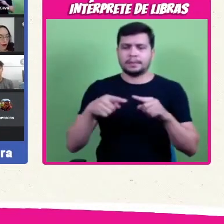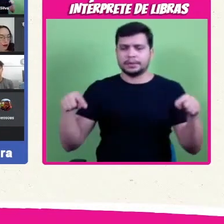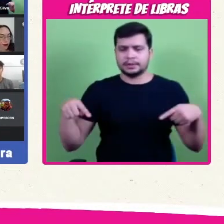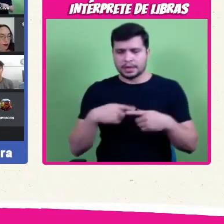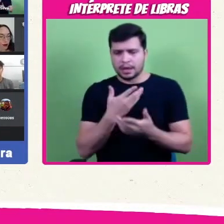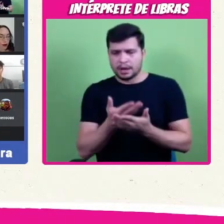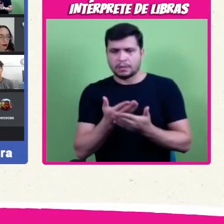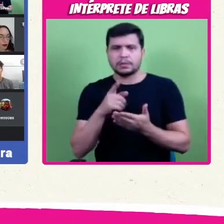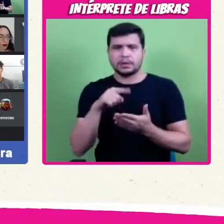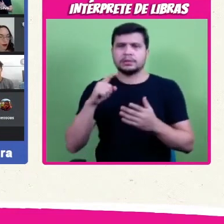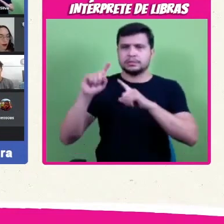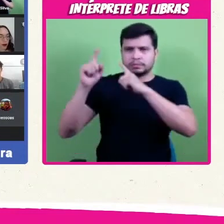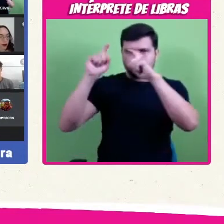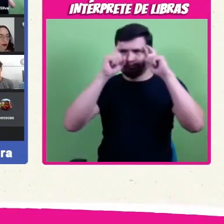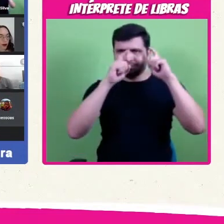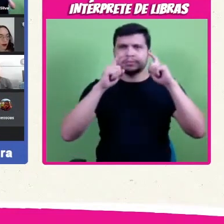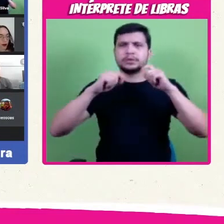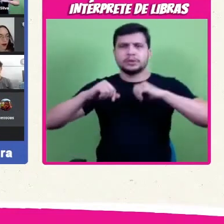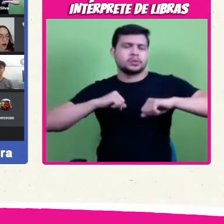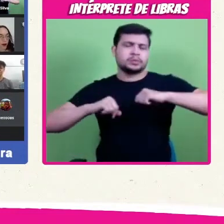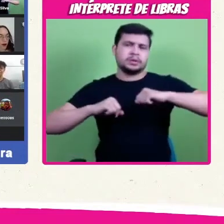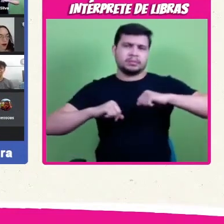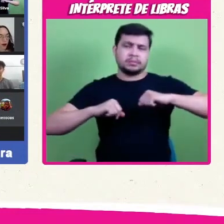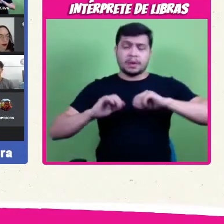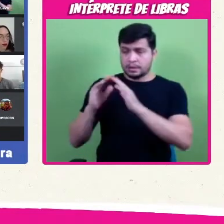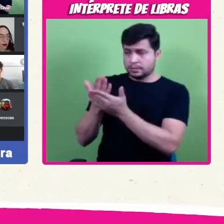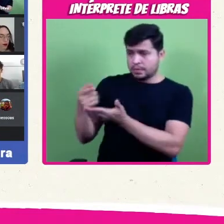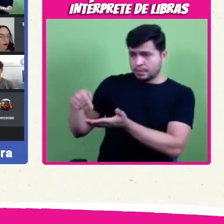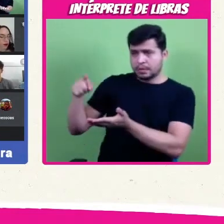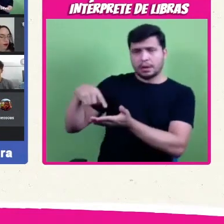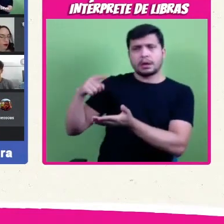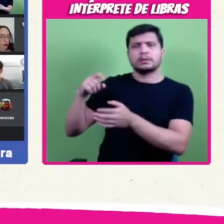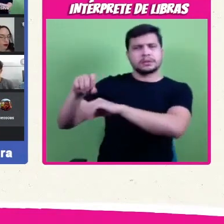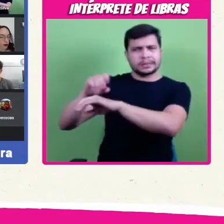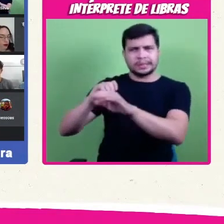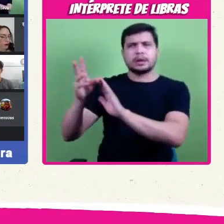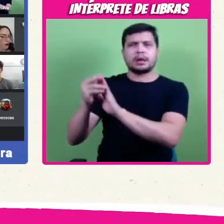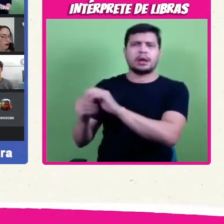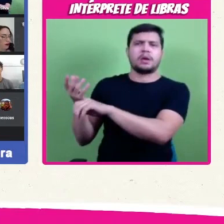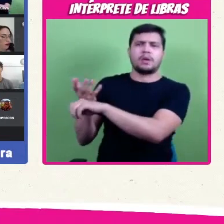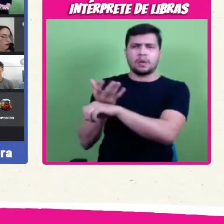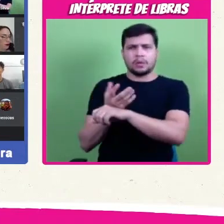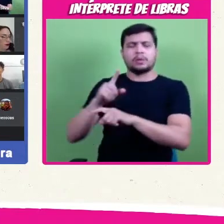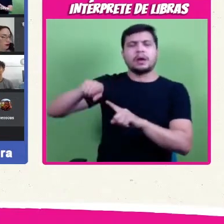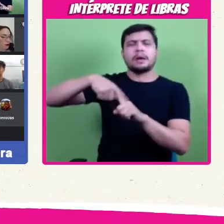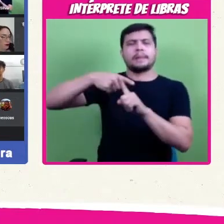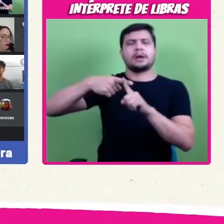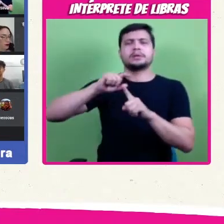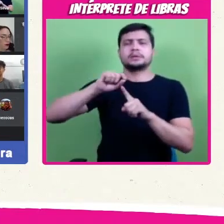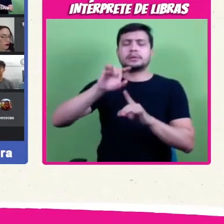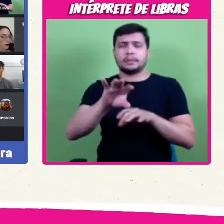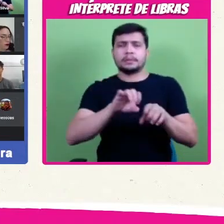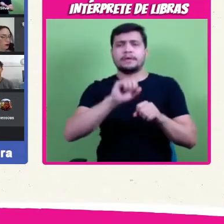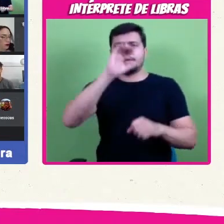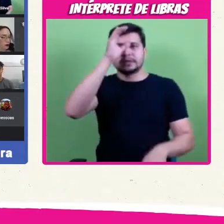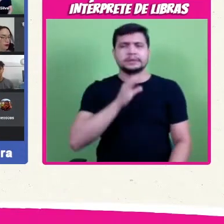só ensinar matéria, a escola também é para formar cidadãos, né, para acolher as diferenças e ensinar que